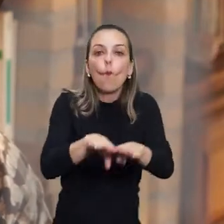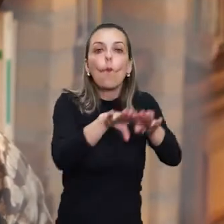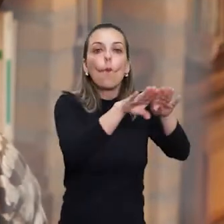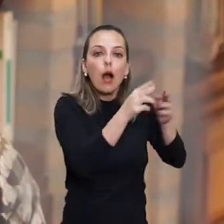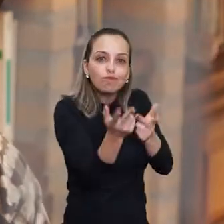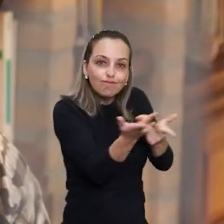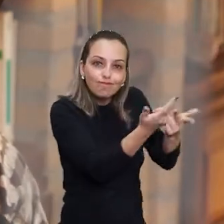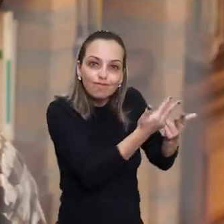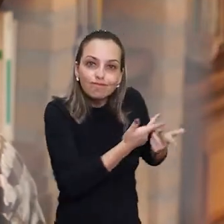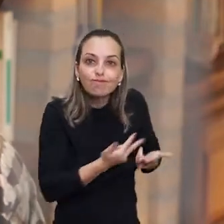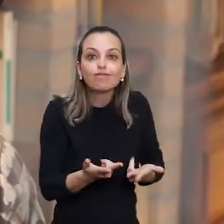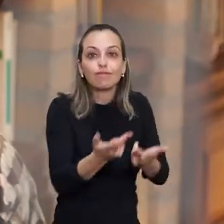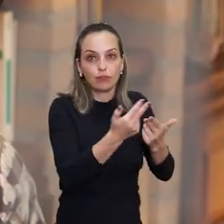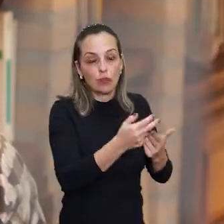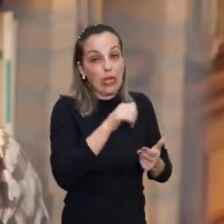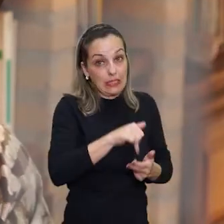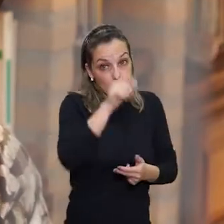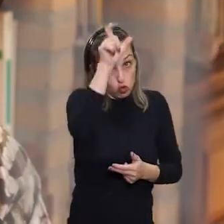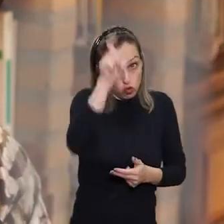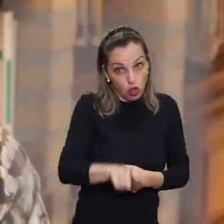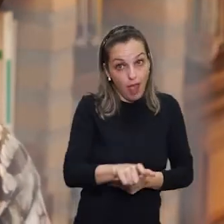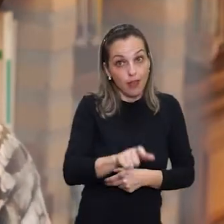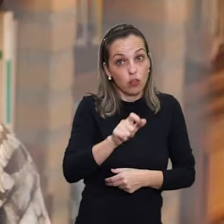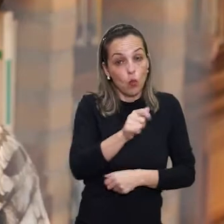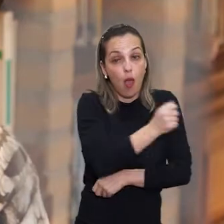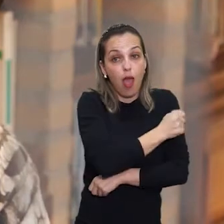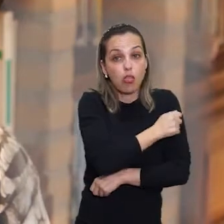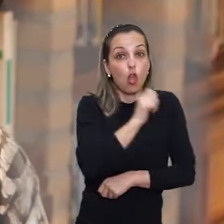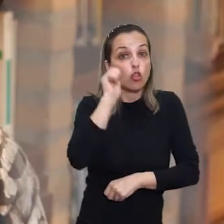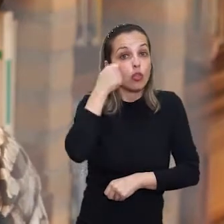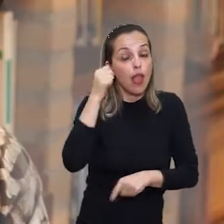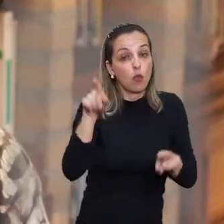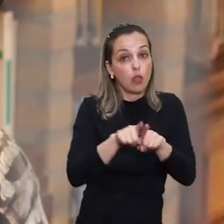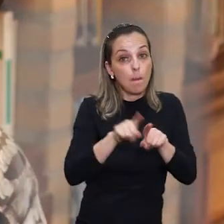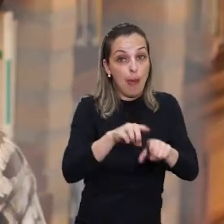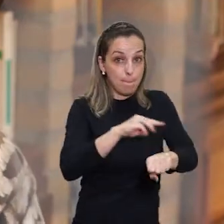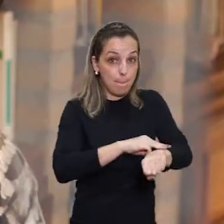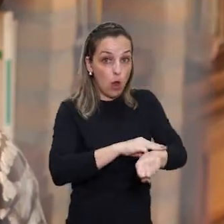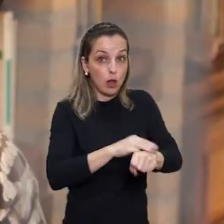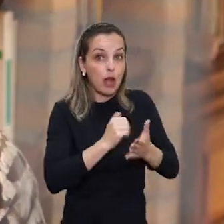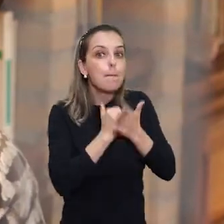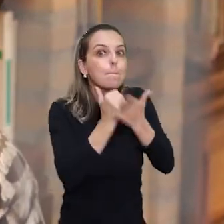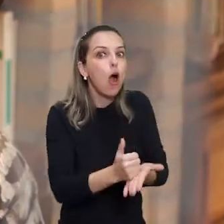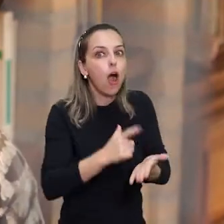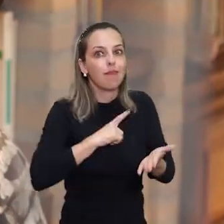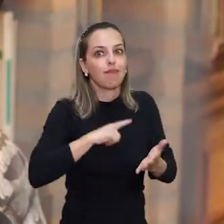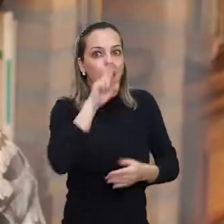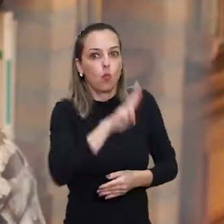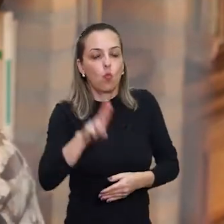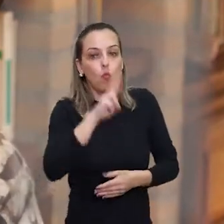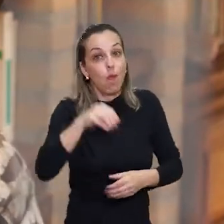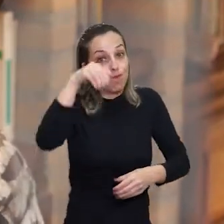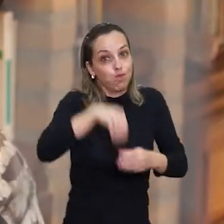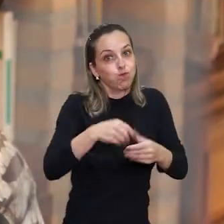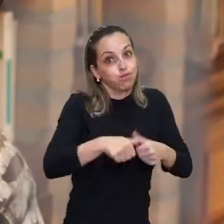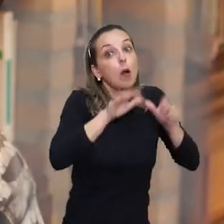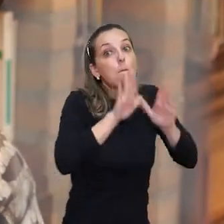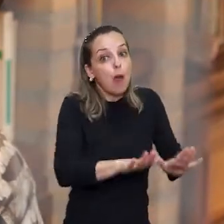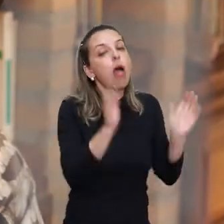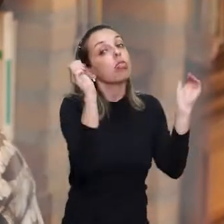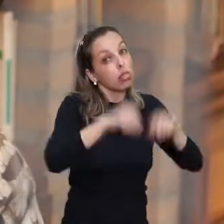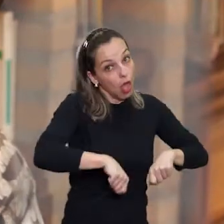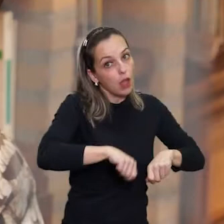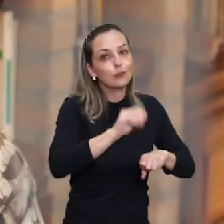na Unesp, dizem a mesma coisa. Se os alunos cotistas, pretos e pardos, tiverem oportunidade de permanecerem na